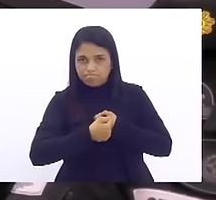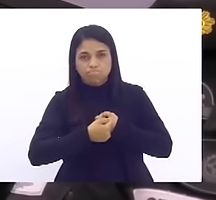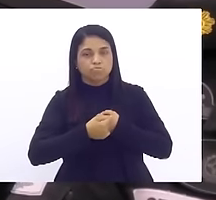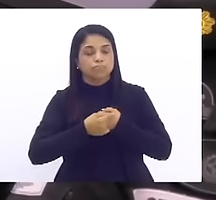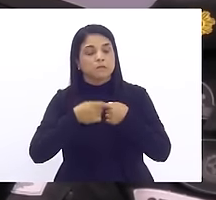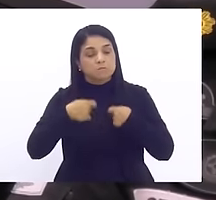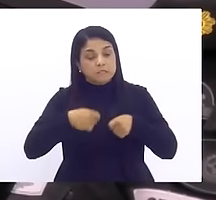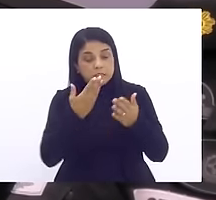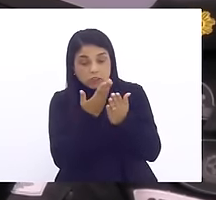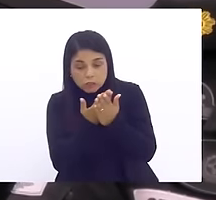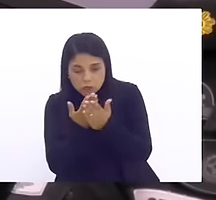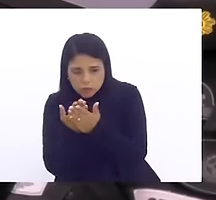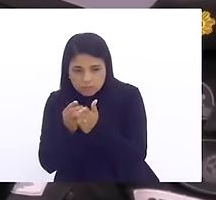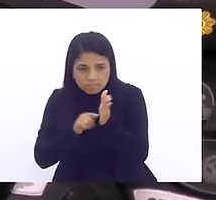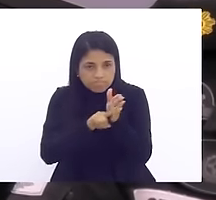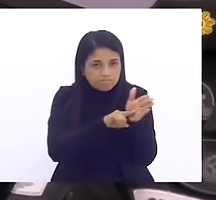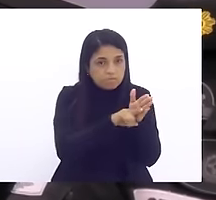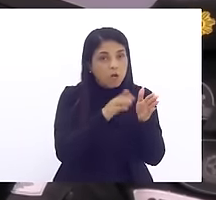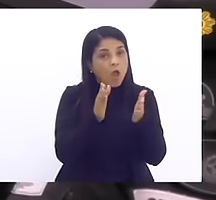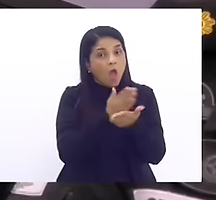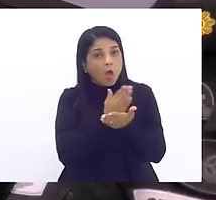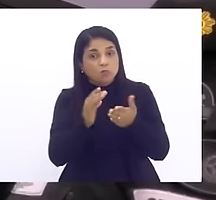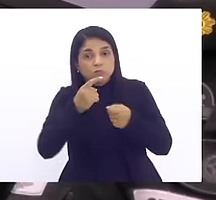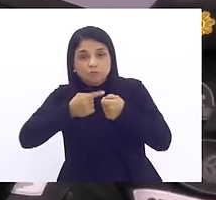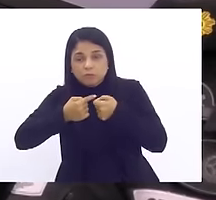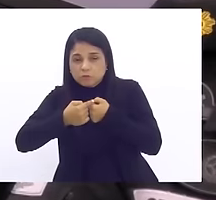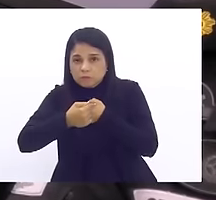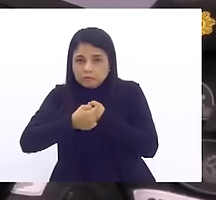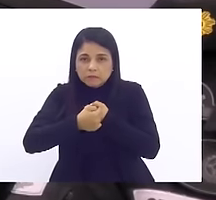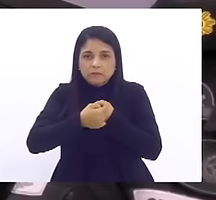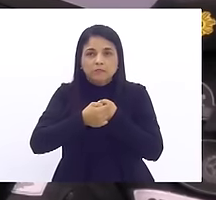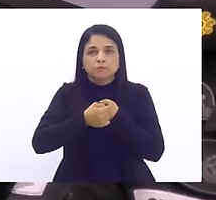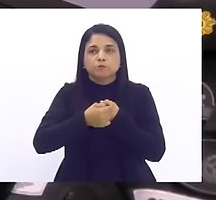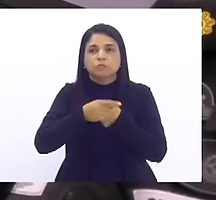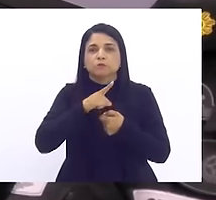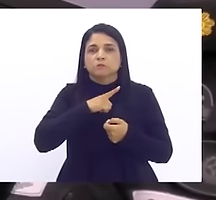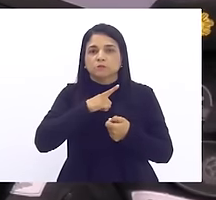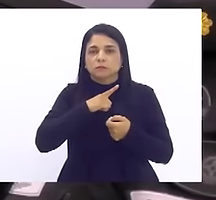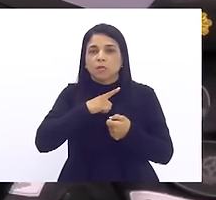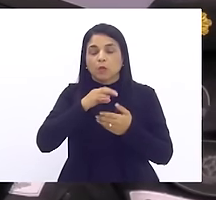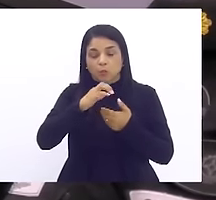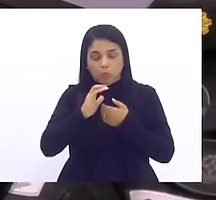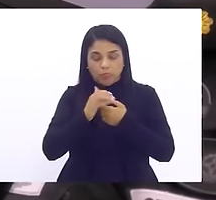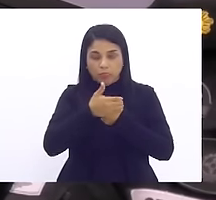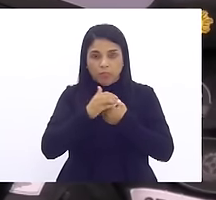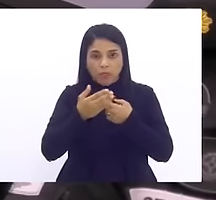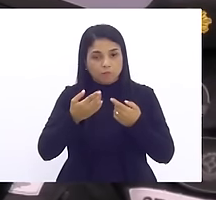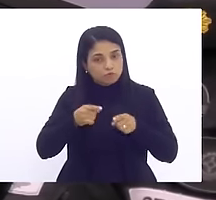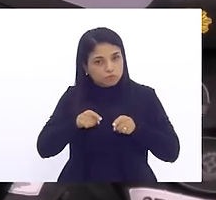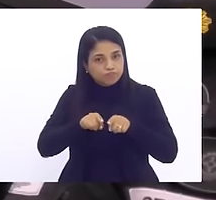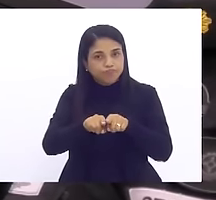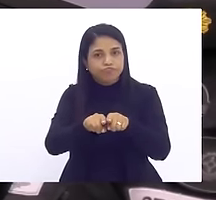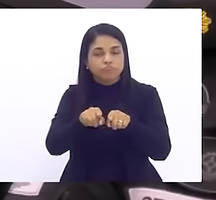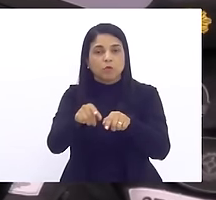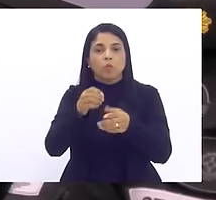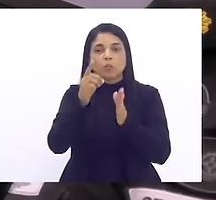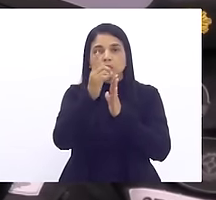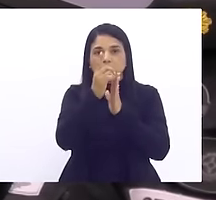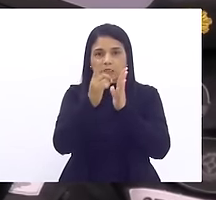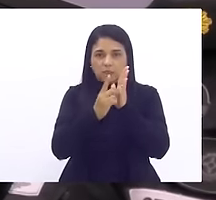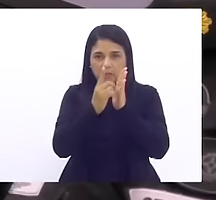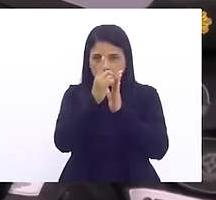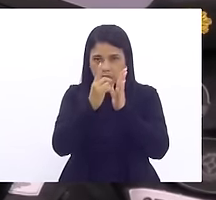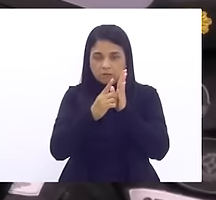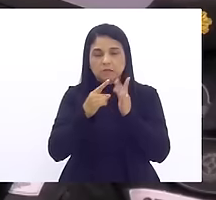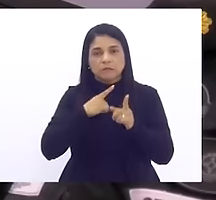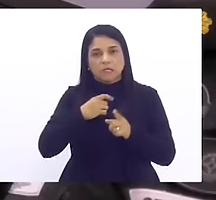a necessidade até porque alguns municípios tem a ação porteirados tem um um termo de cooperação técnica com o Detran então tem a